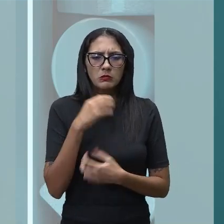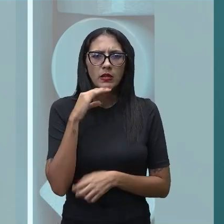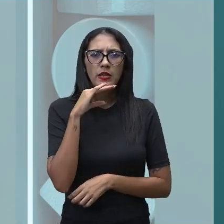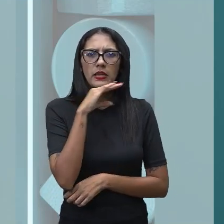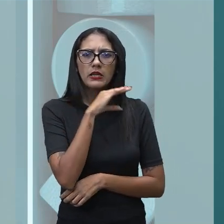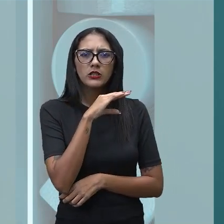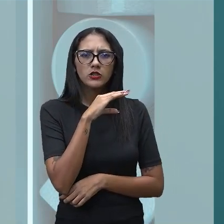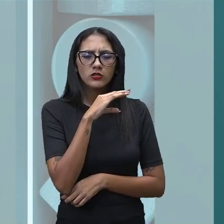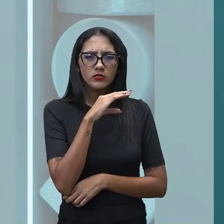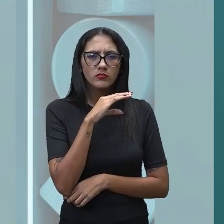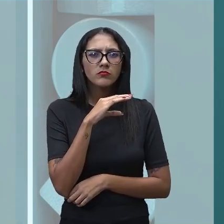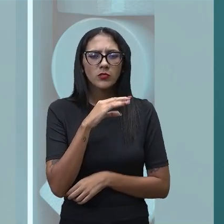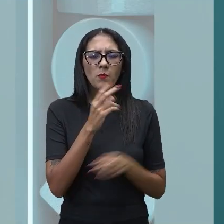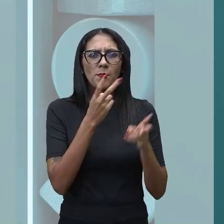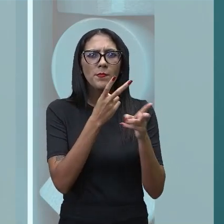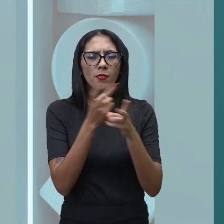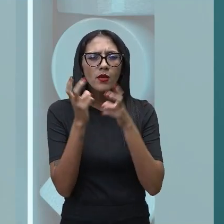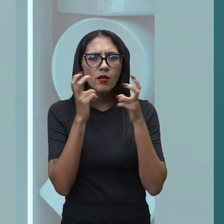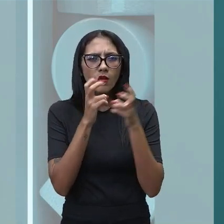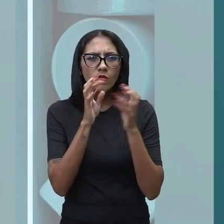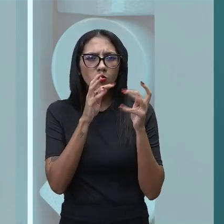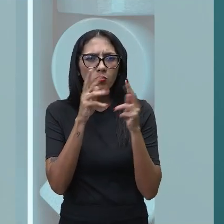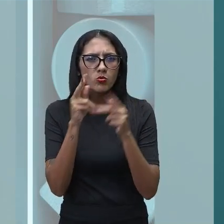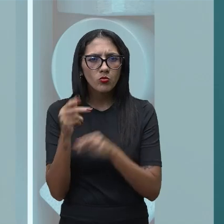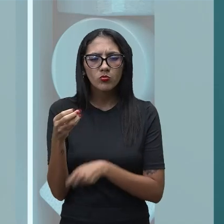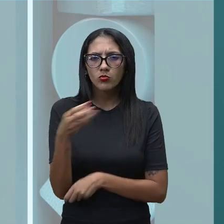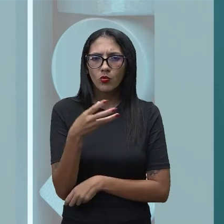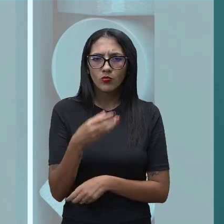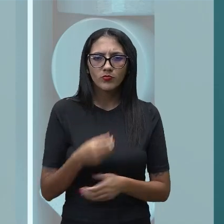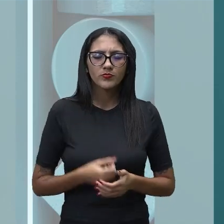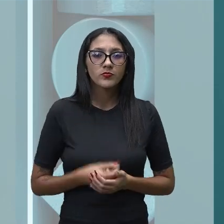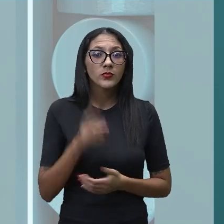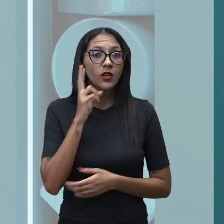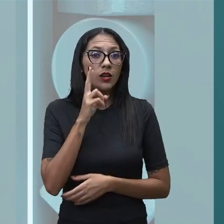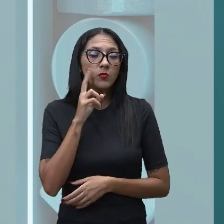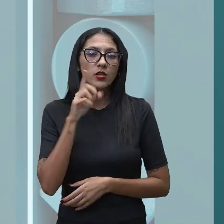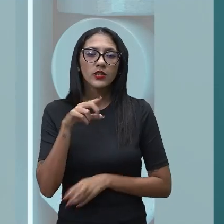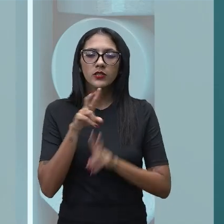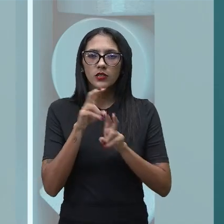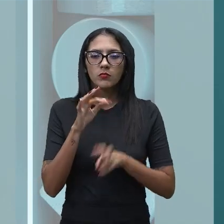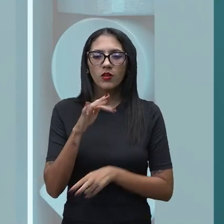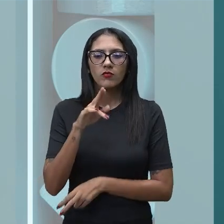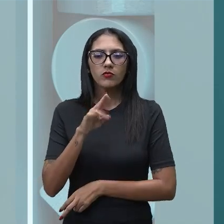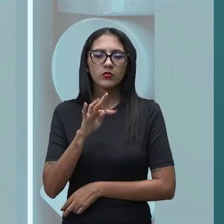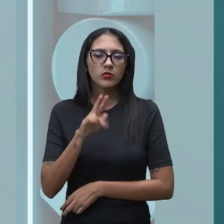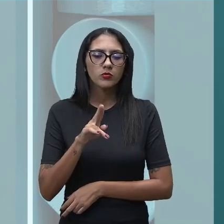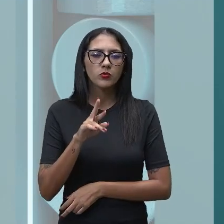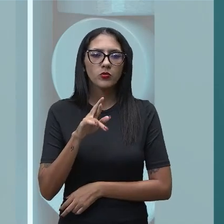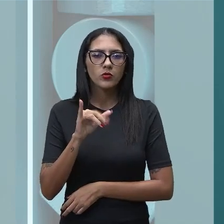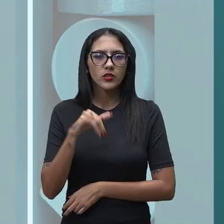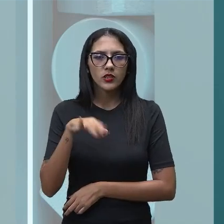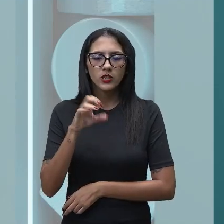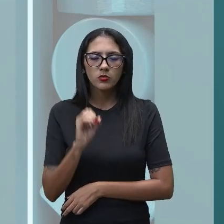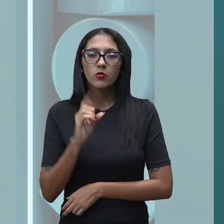visualizar toda aquela modernidade. Lembrando que o futurismo exalta exatamente a modernidade,